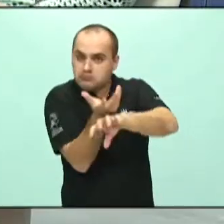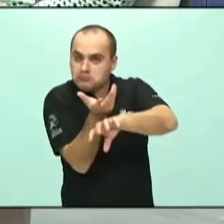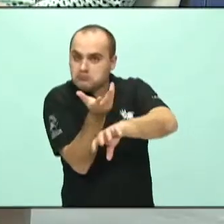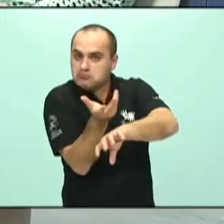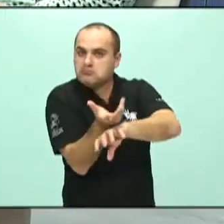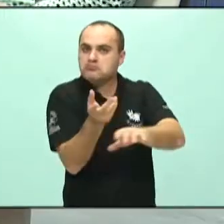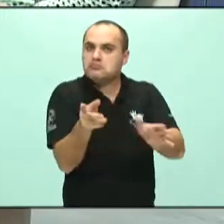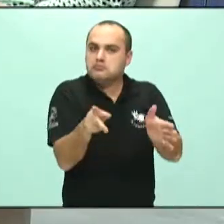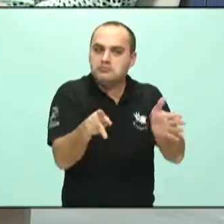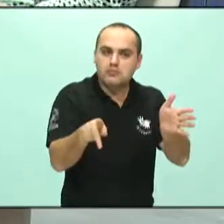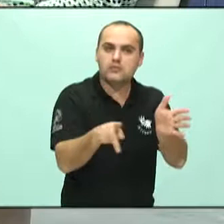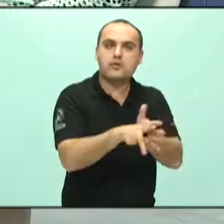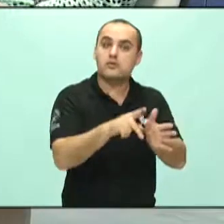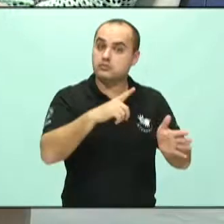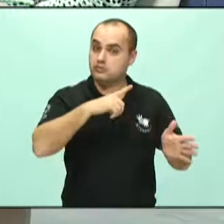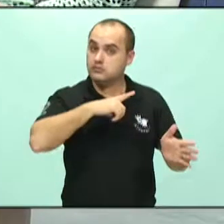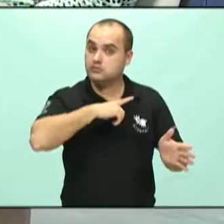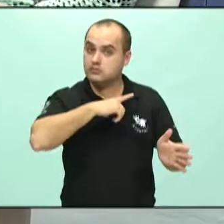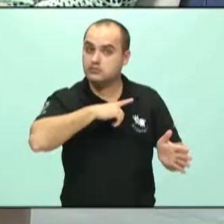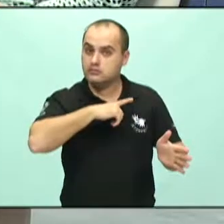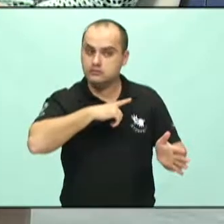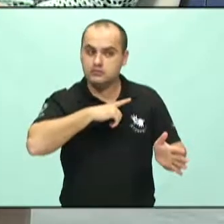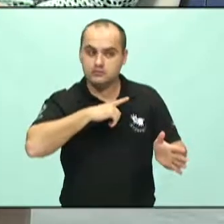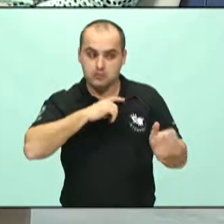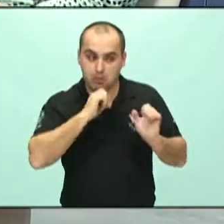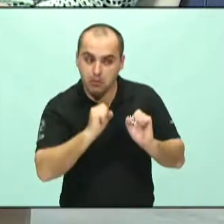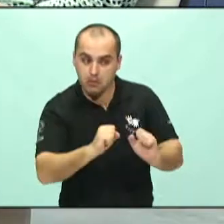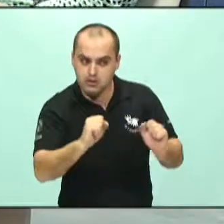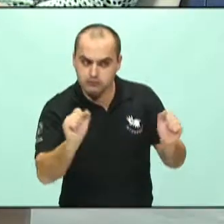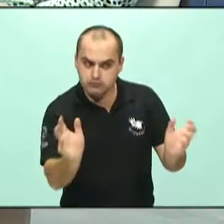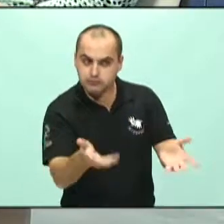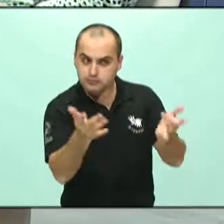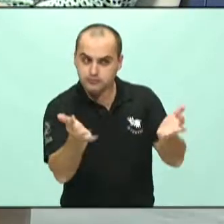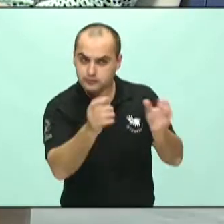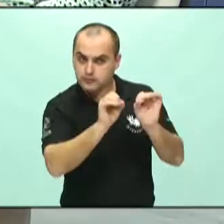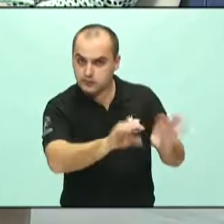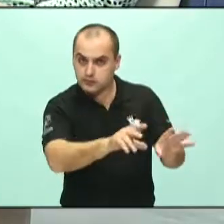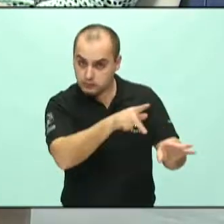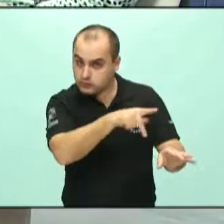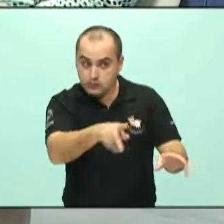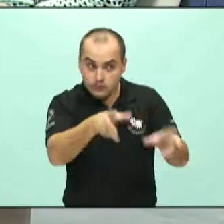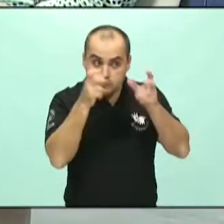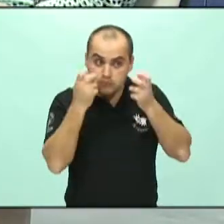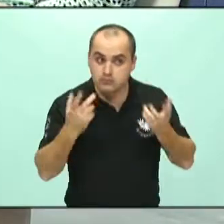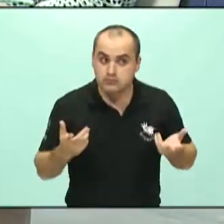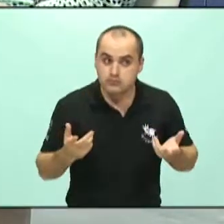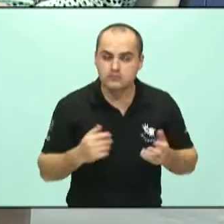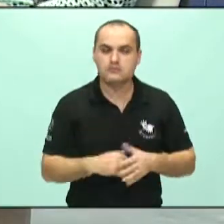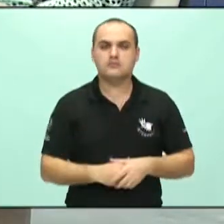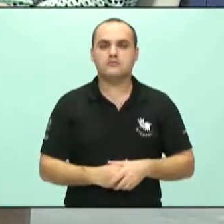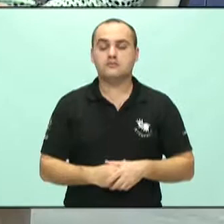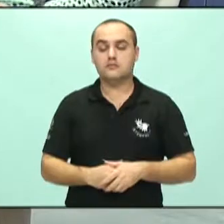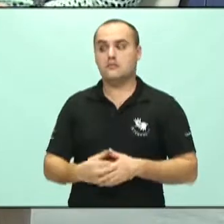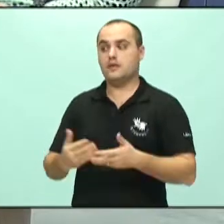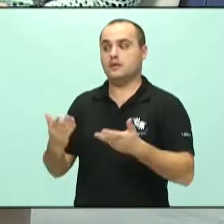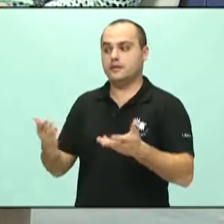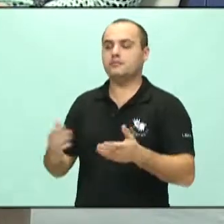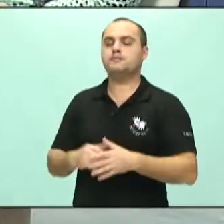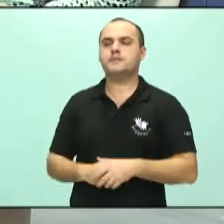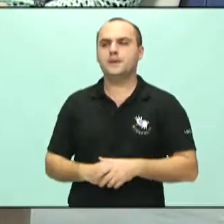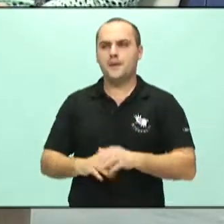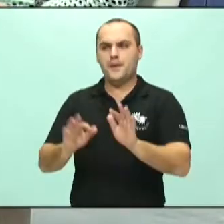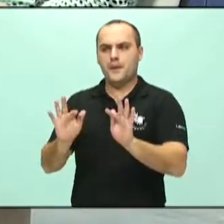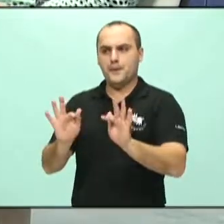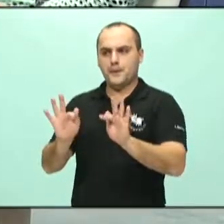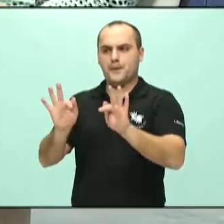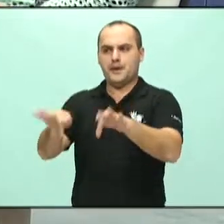que teria e tem muito a contribuir no ensino? Olha, pela avaliação, nós fizemos uma avaliação,